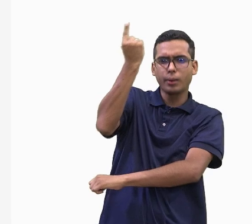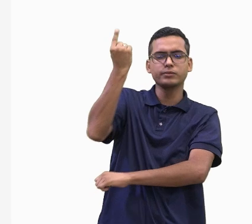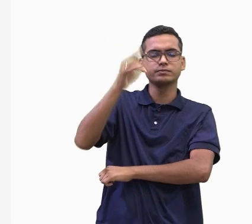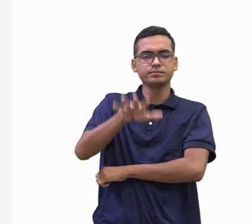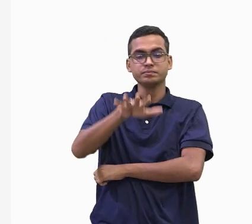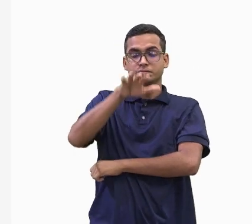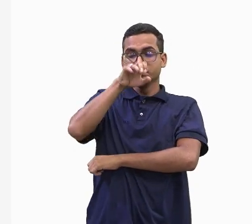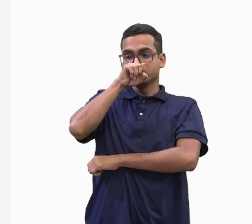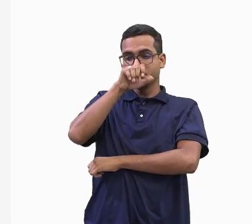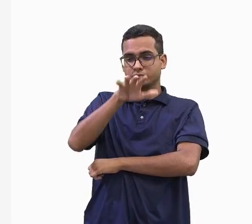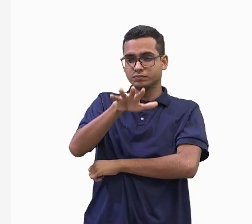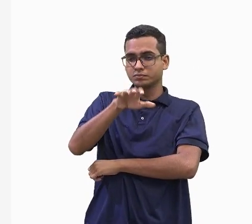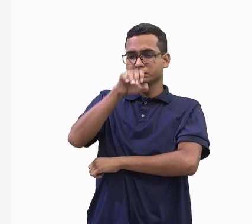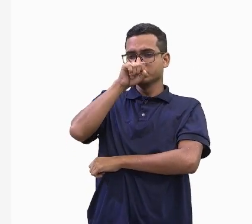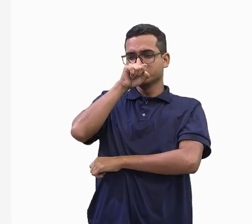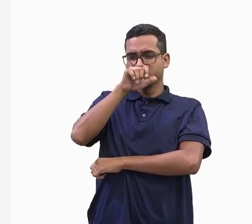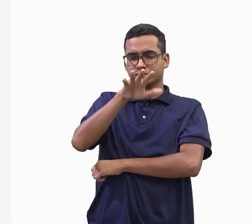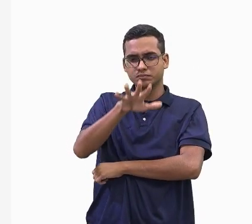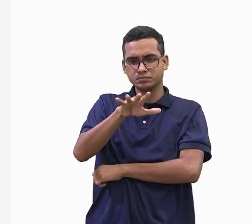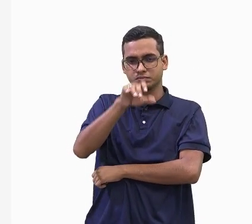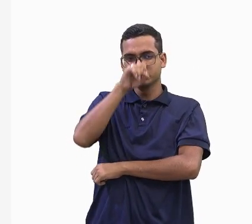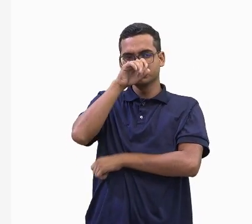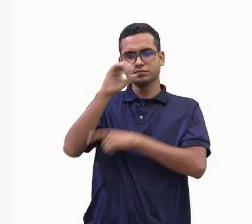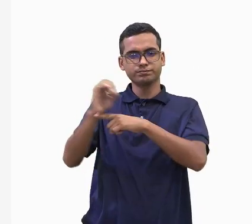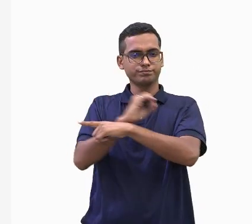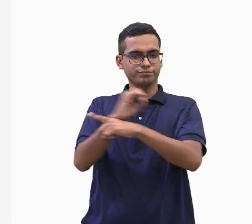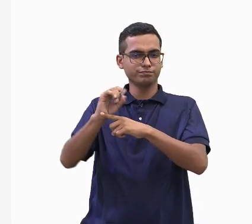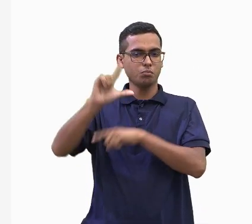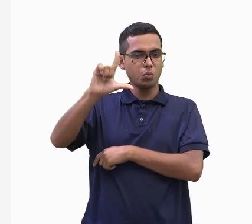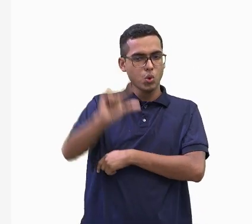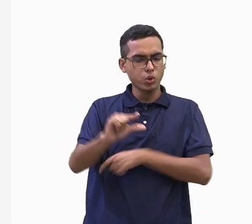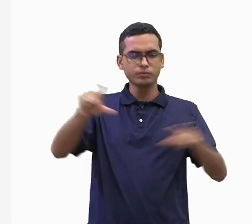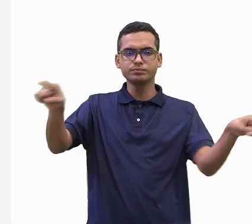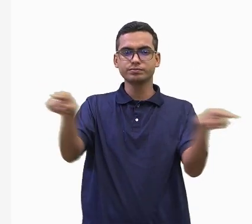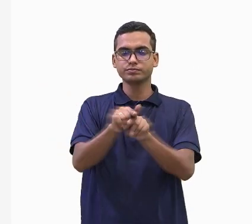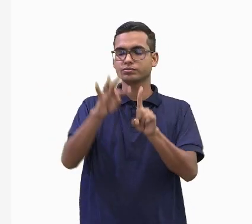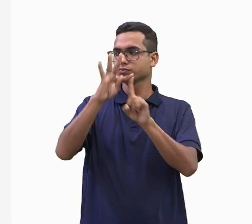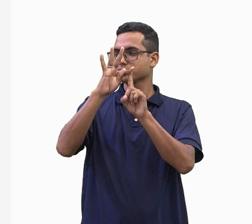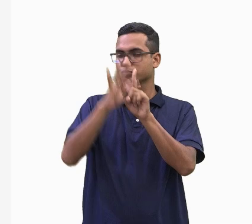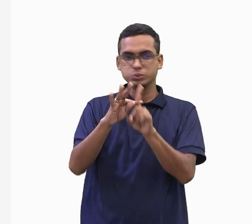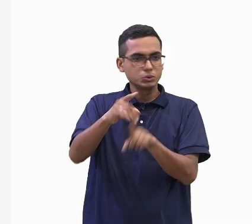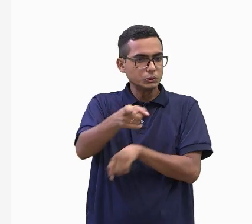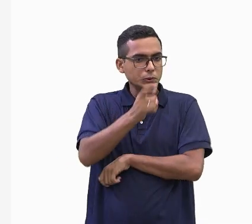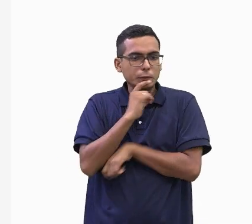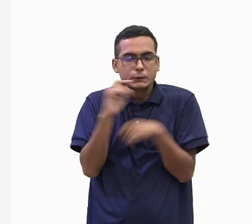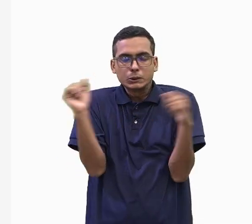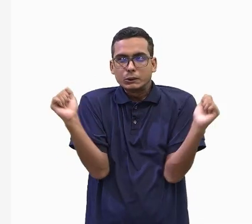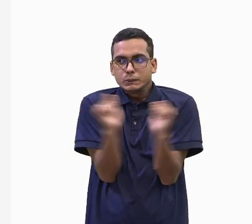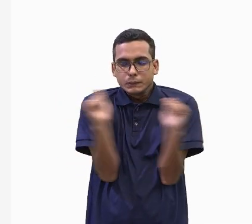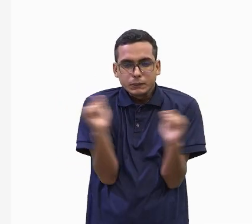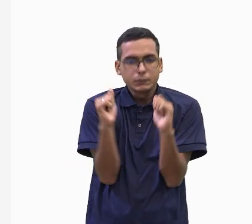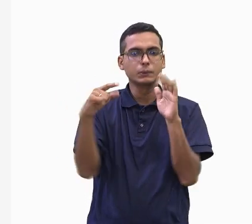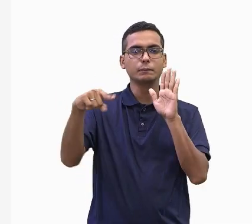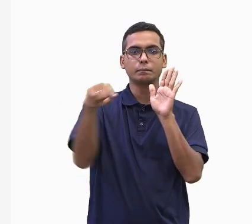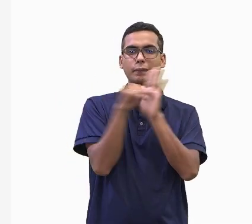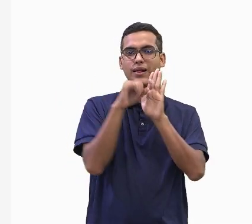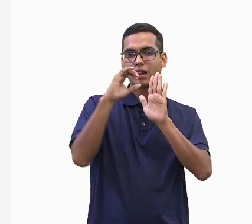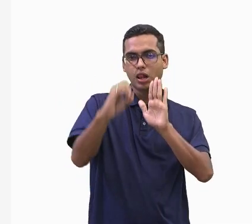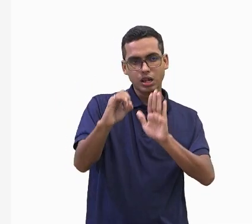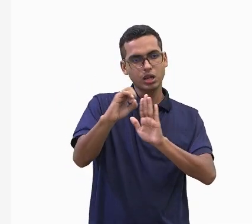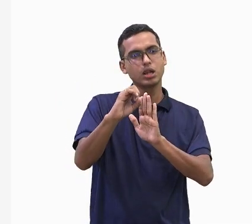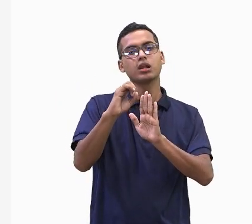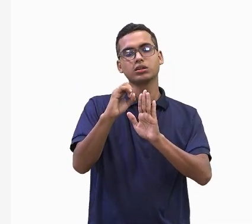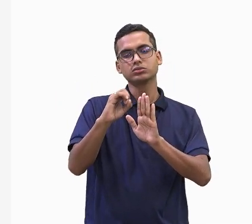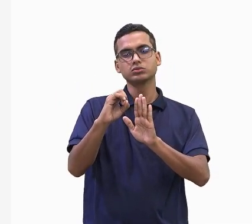mais elevado, menor o oxigênio. Temperaturas baixas, sempre abaixo de zero ou muito próximas a